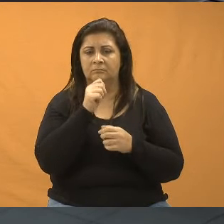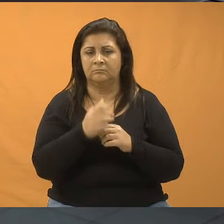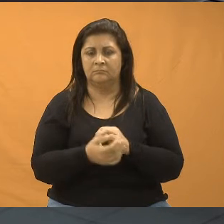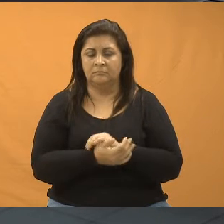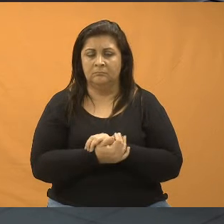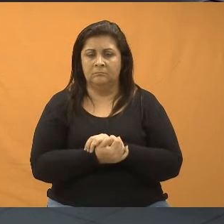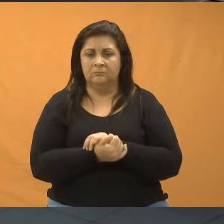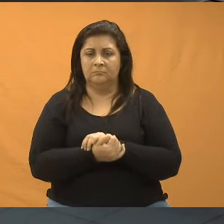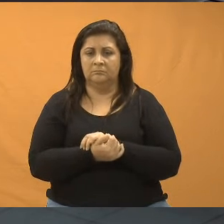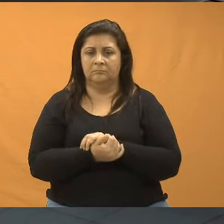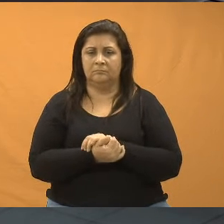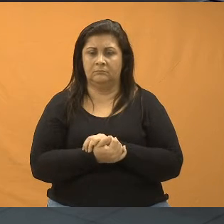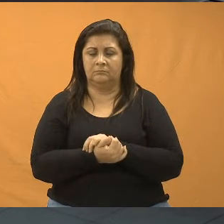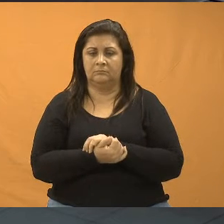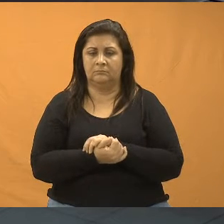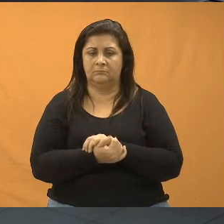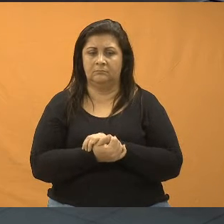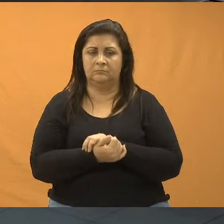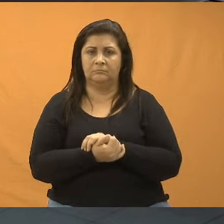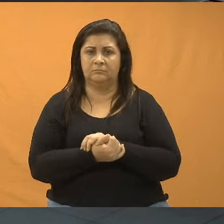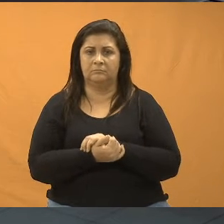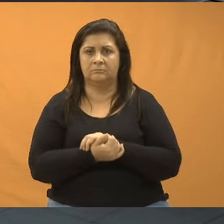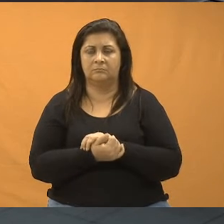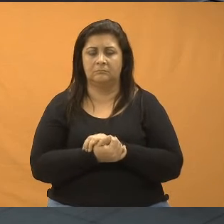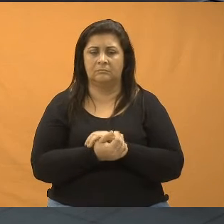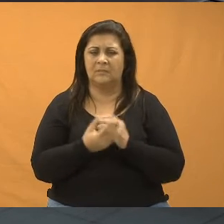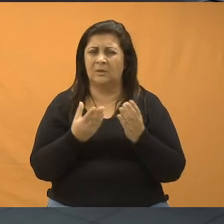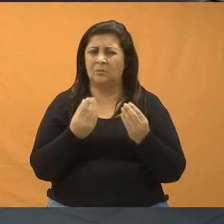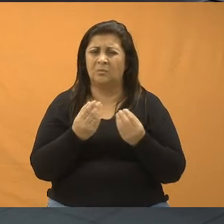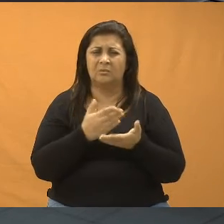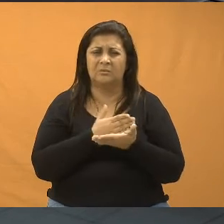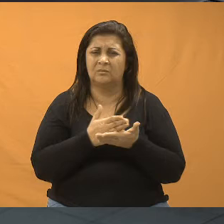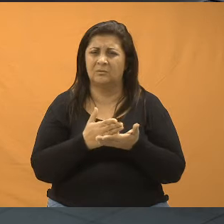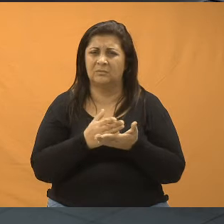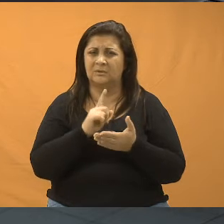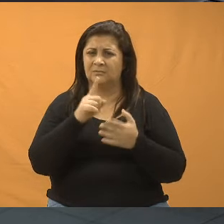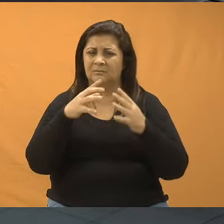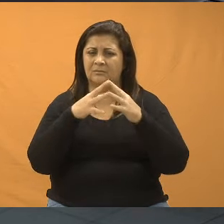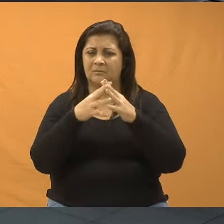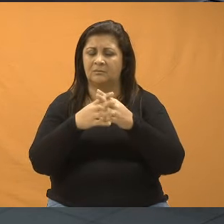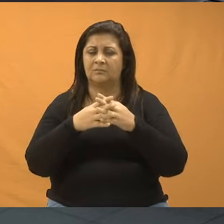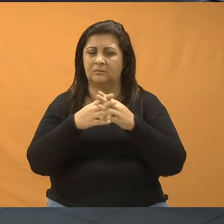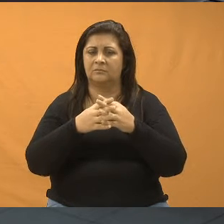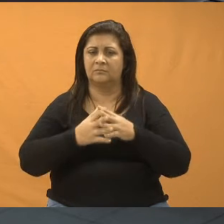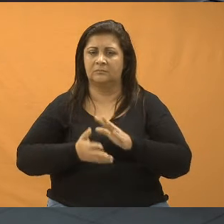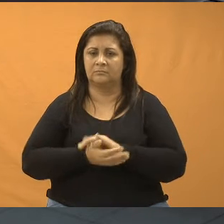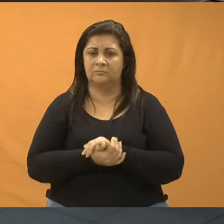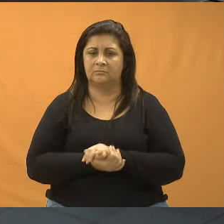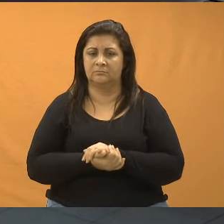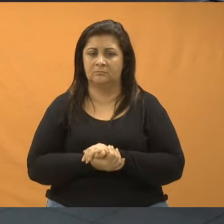viabilidade econômica, ainda é algo aí muito embrionário. Então a gente não pode confundir, né, Márcio? Não, assim...